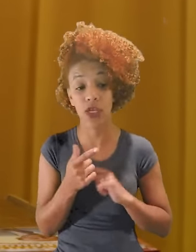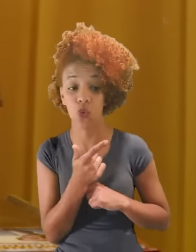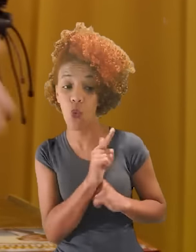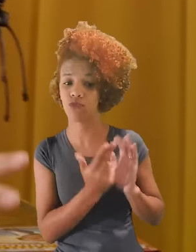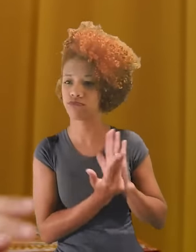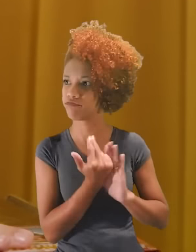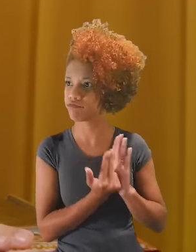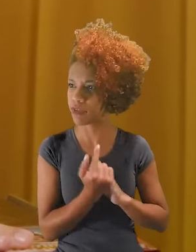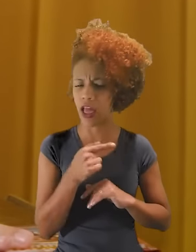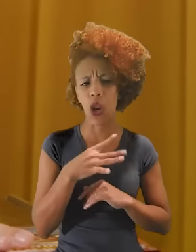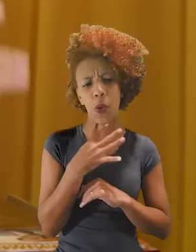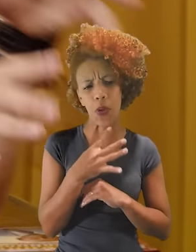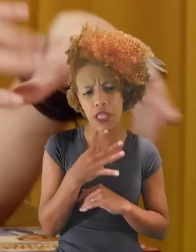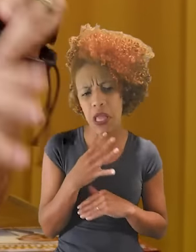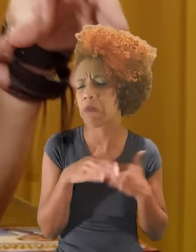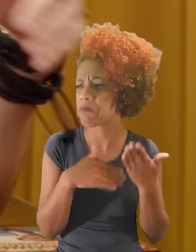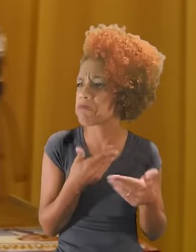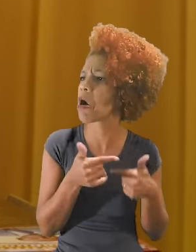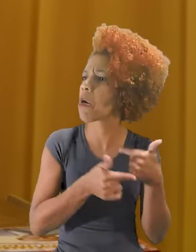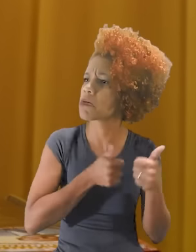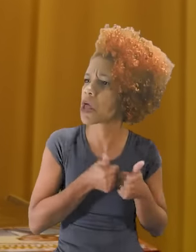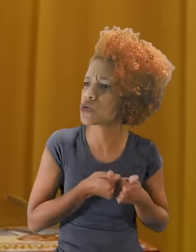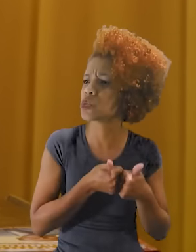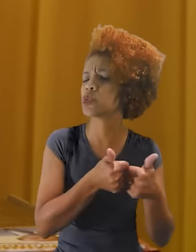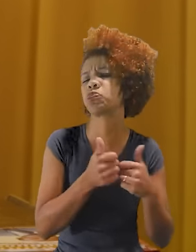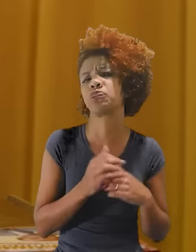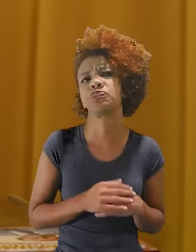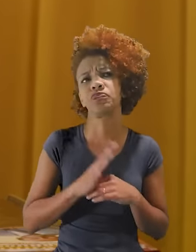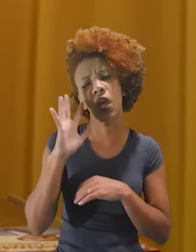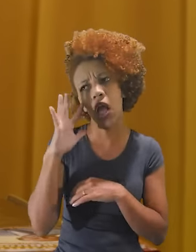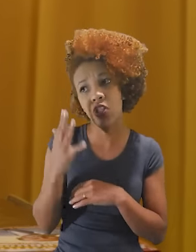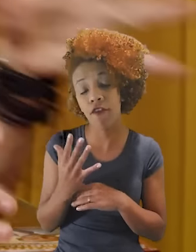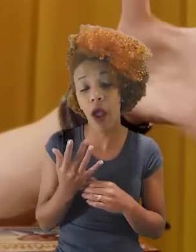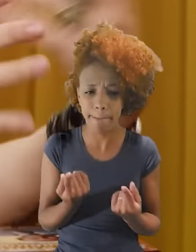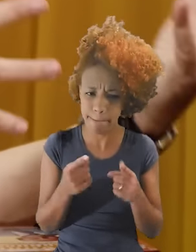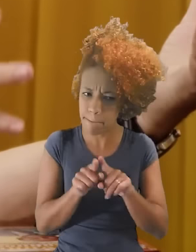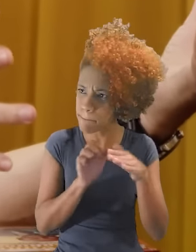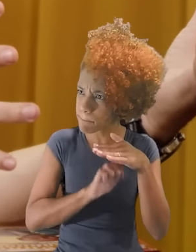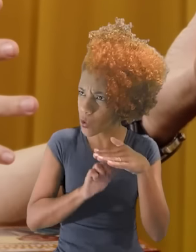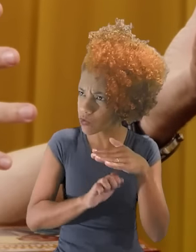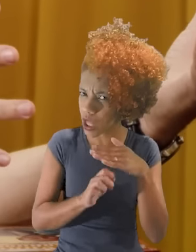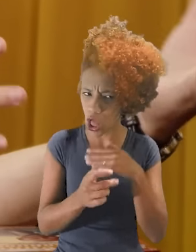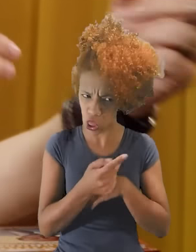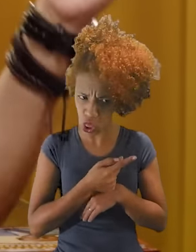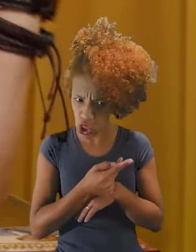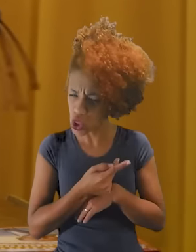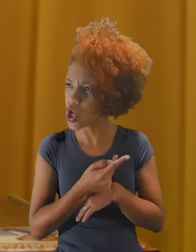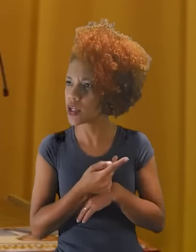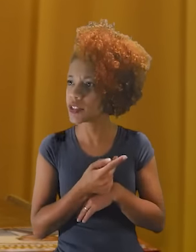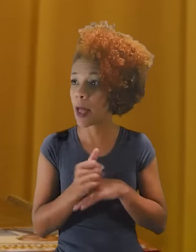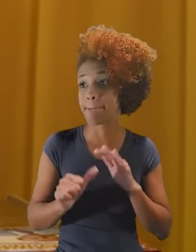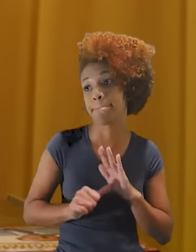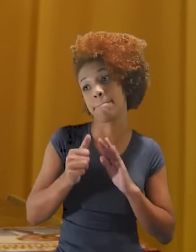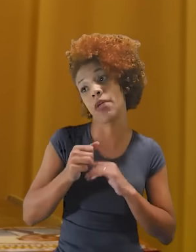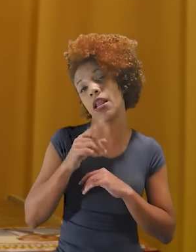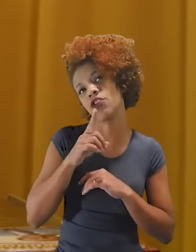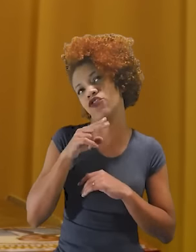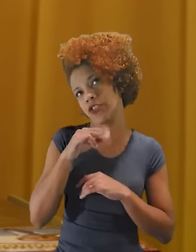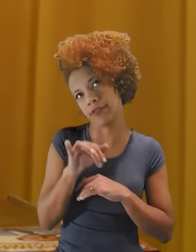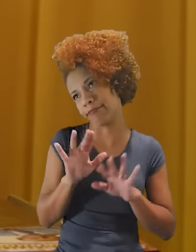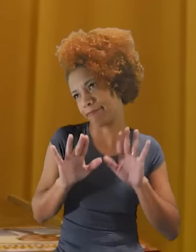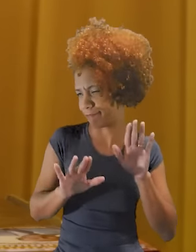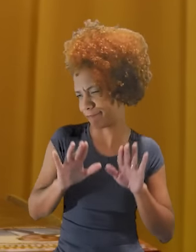cara. E aí ele conheceu esse cara e tal, começaram a trabalhar juntos, e aí decidiram montar uma empresa. Vamos montar uma empresa? Nós dois, de fazer? Foi a primeira, entre aspas, Disney, digamos